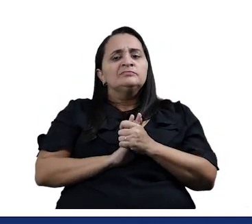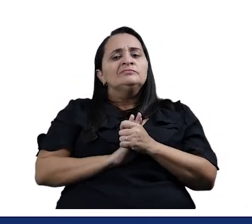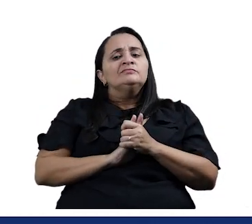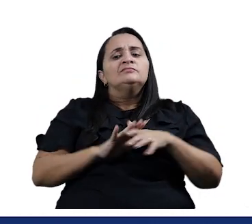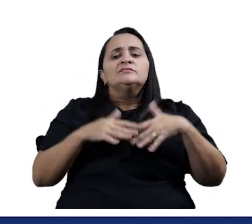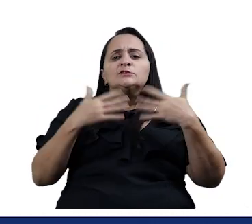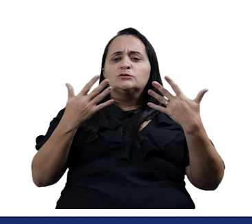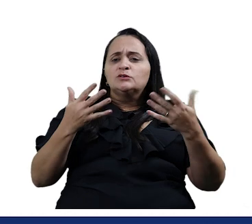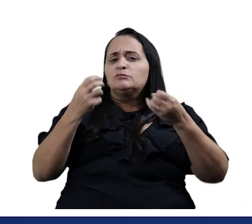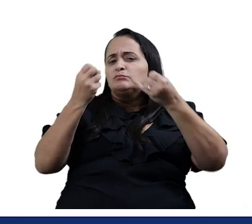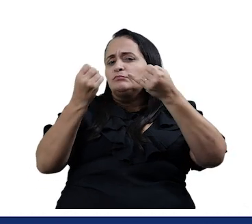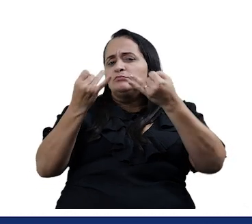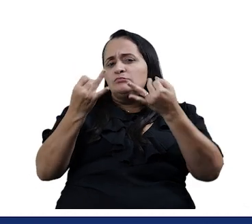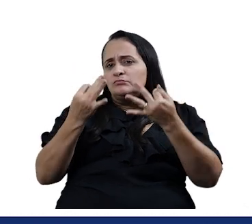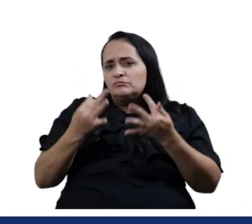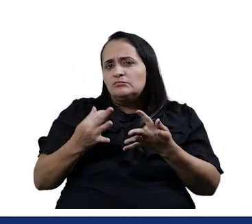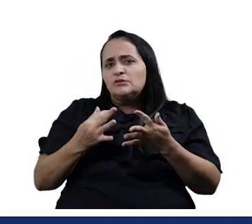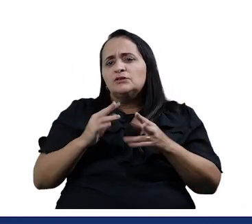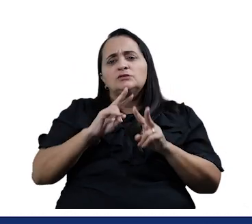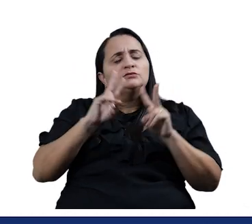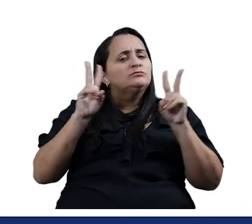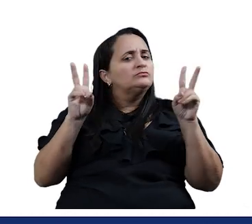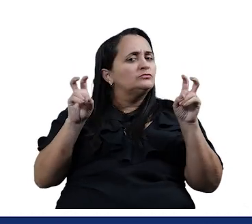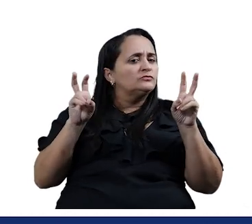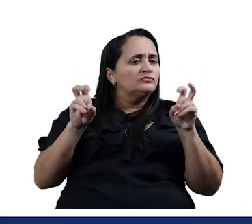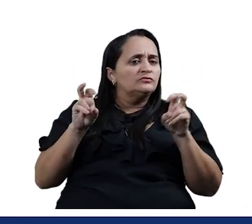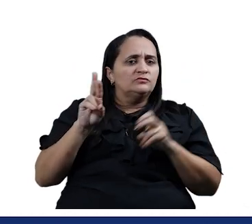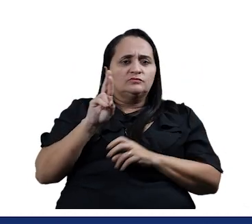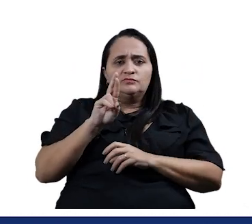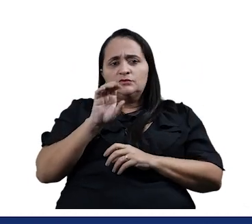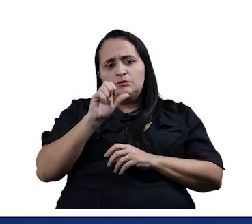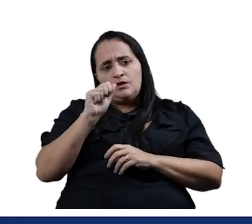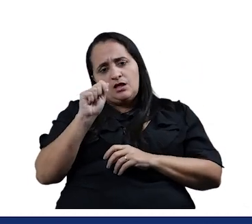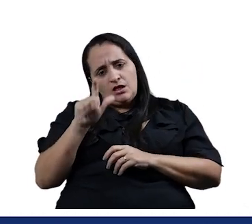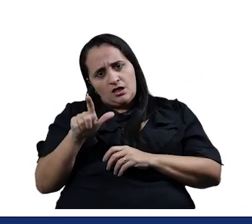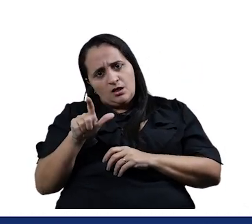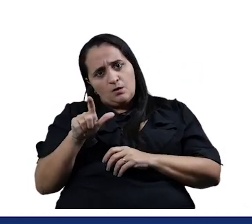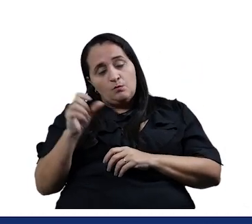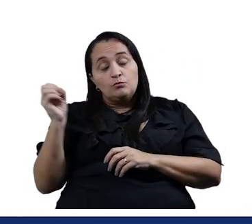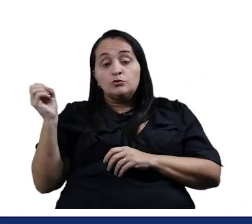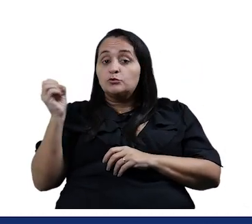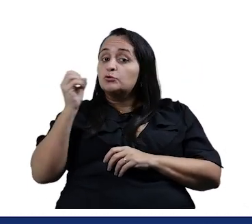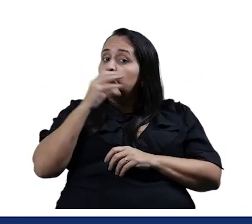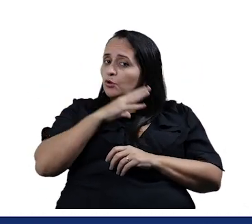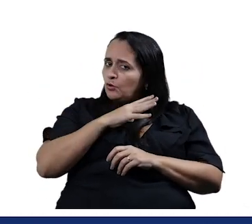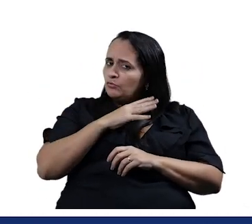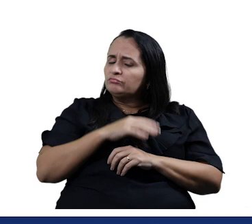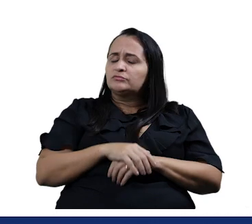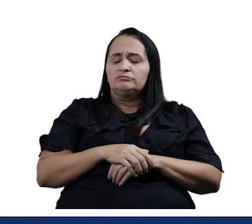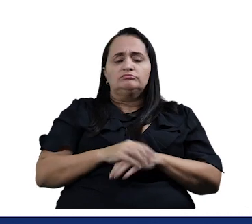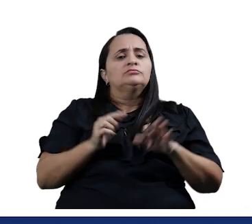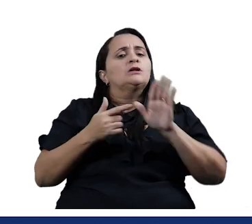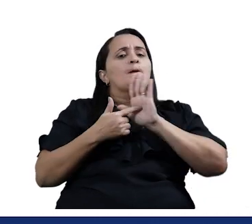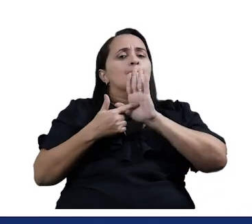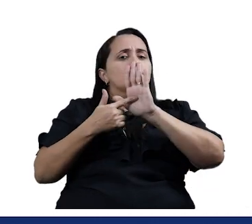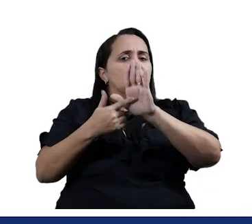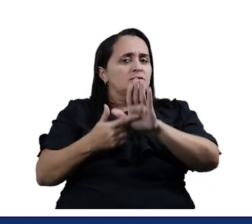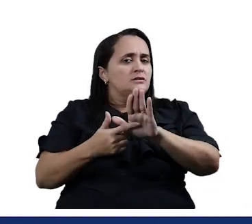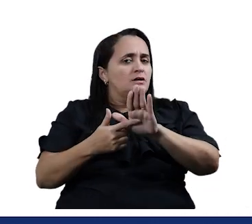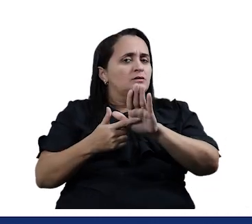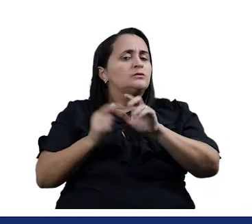descrevem ou narram um fato real e atual. Ela apresenta um tipo de